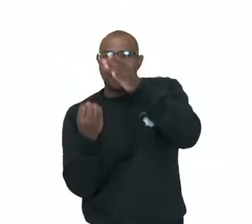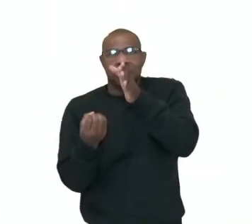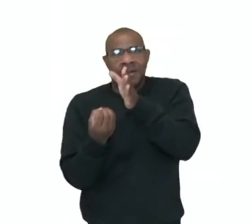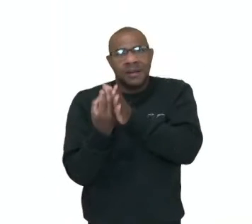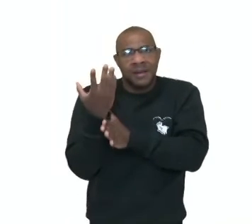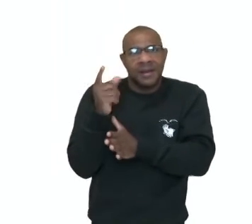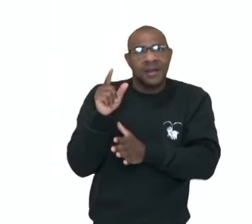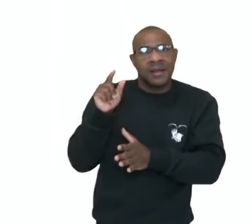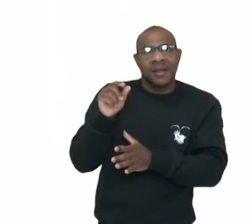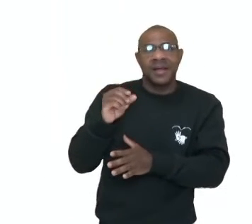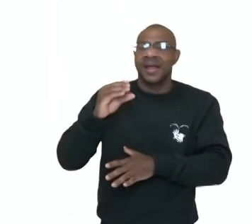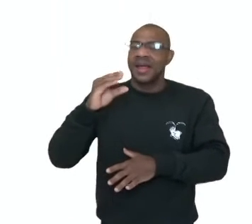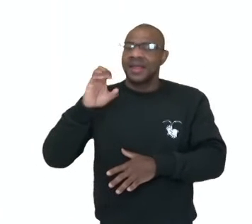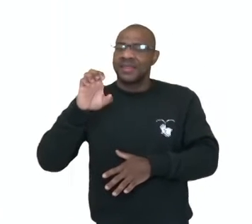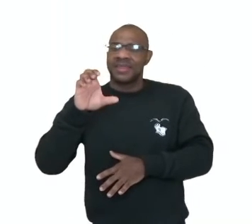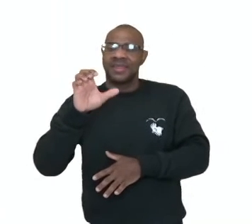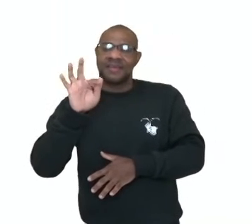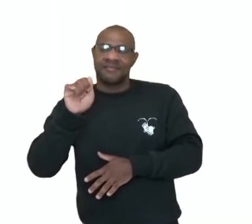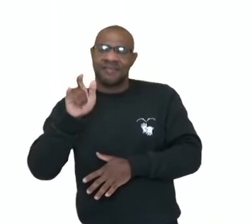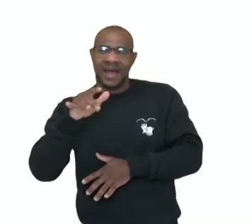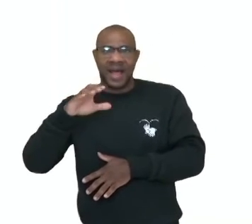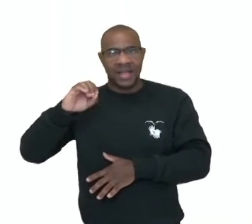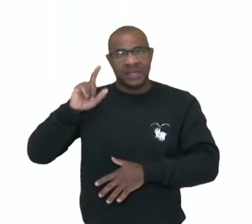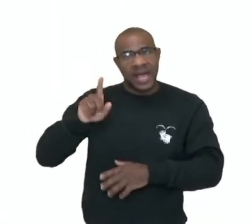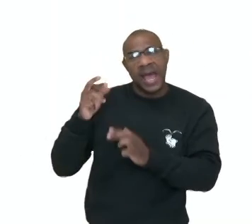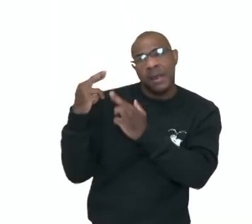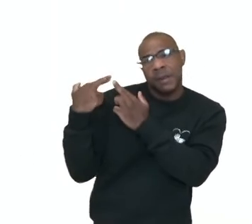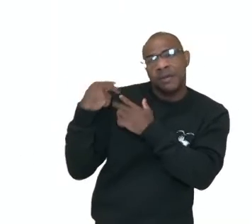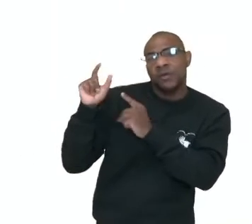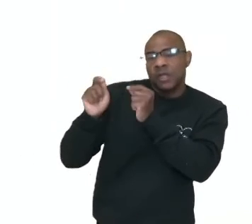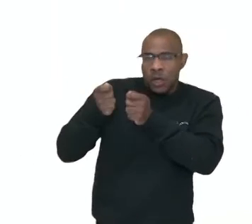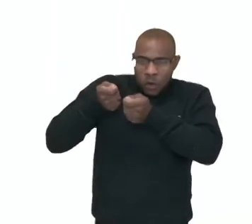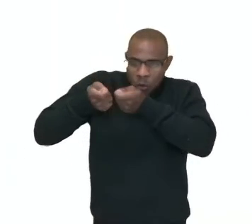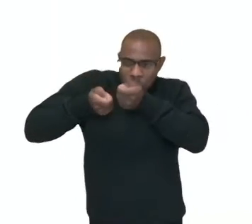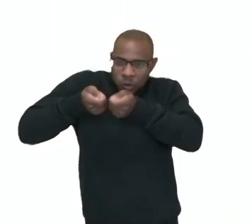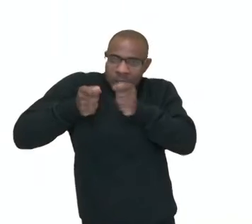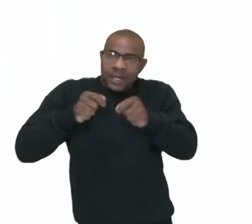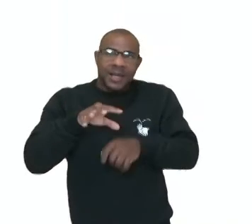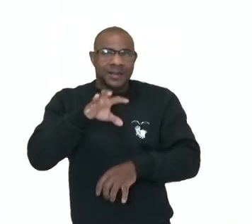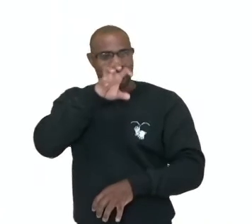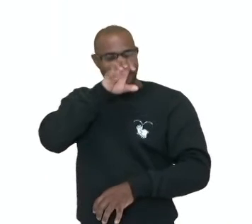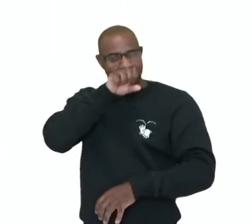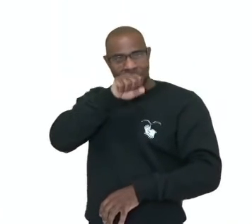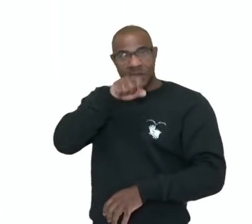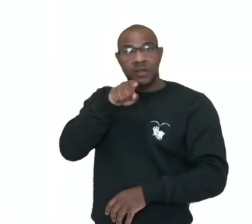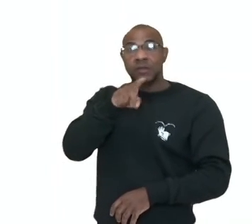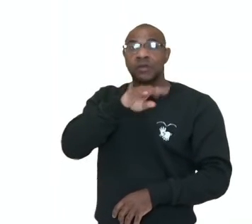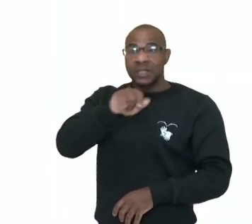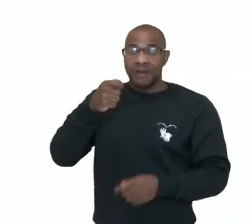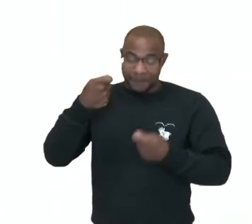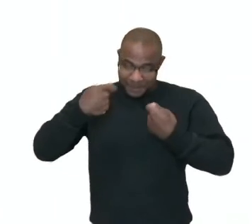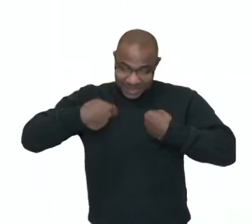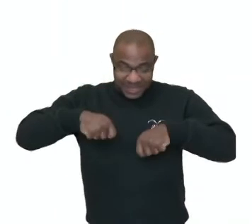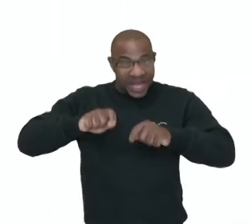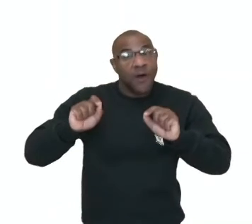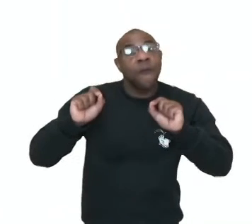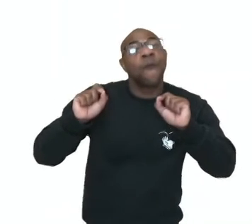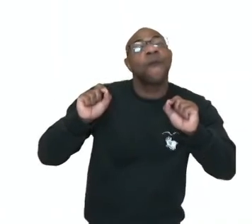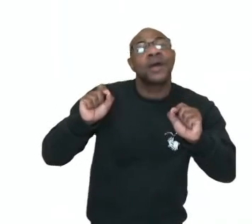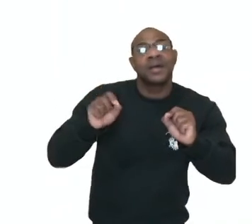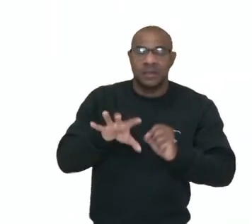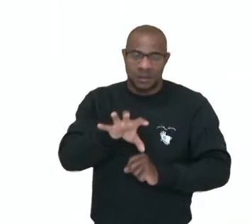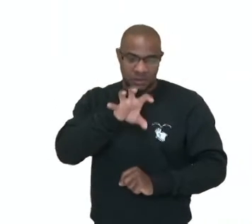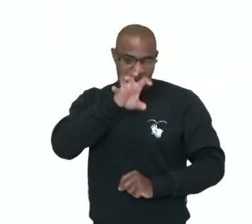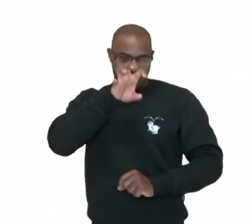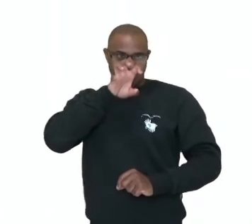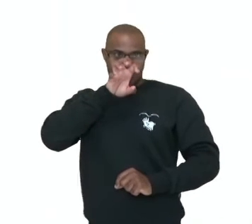encefálico, que vão ser responsáveis por controlar essa respiração. Então, você vai precisar puxar